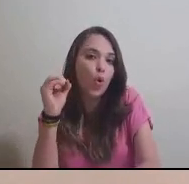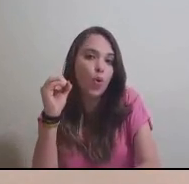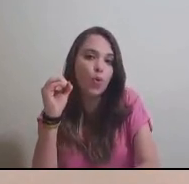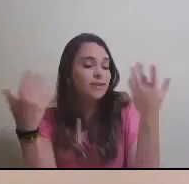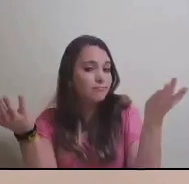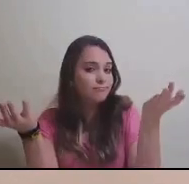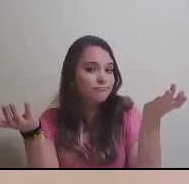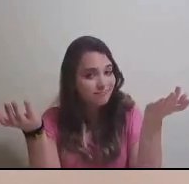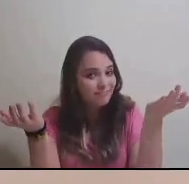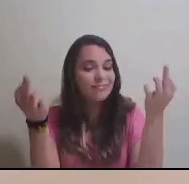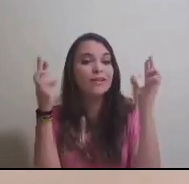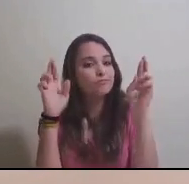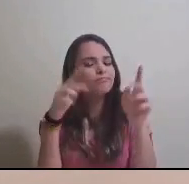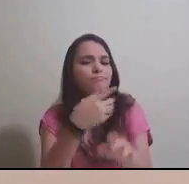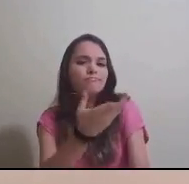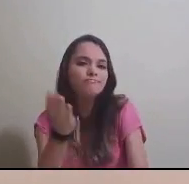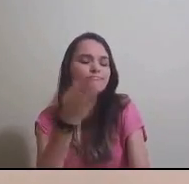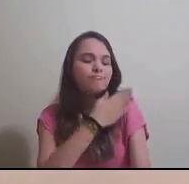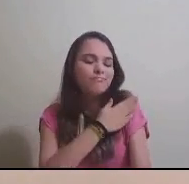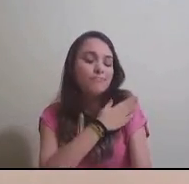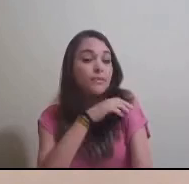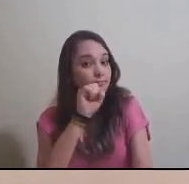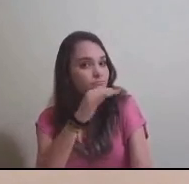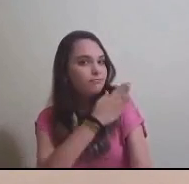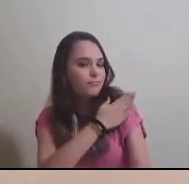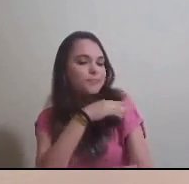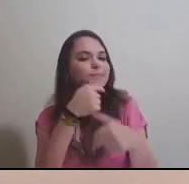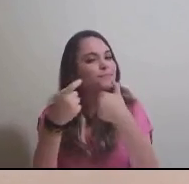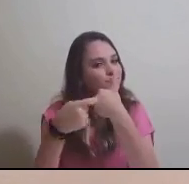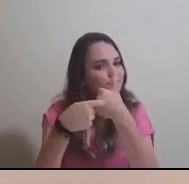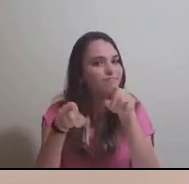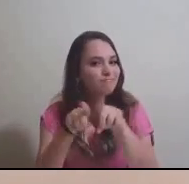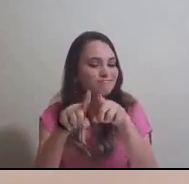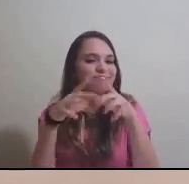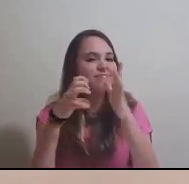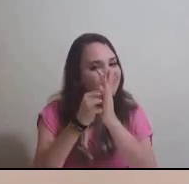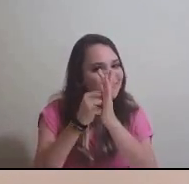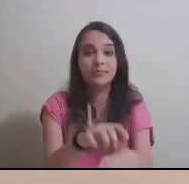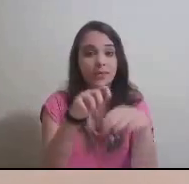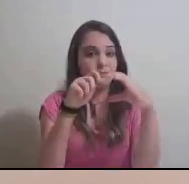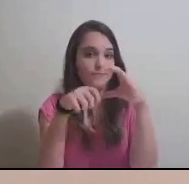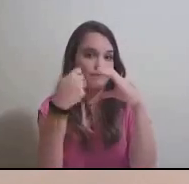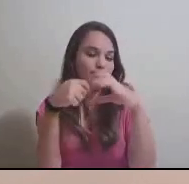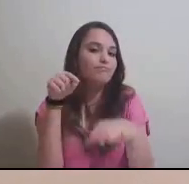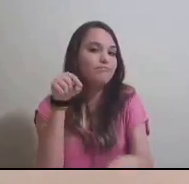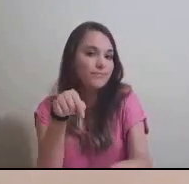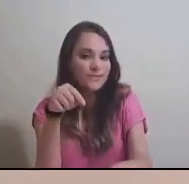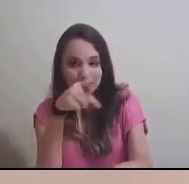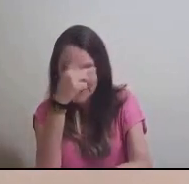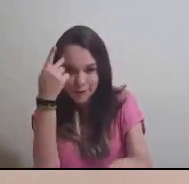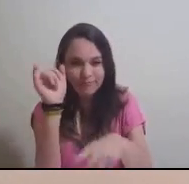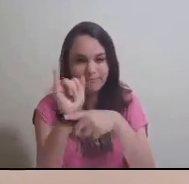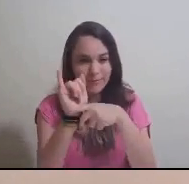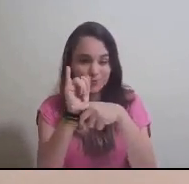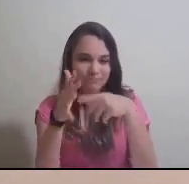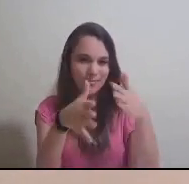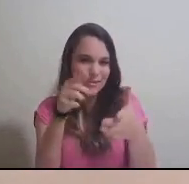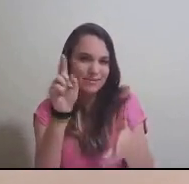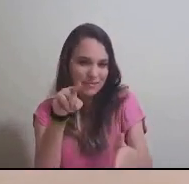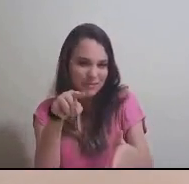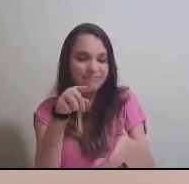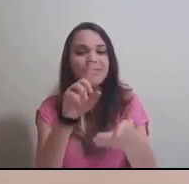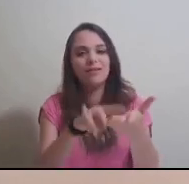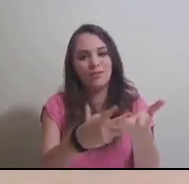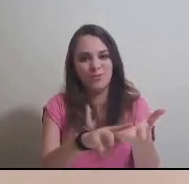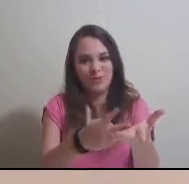tenham gostado. Se gostaram do vídeo, cliquem aqui no joinha, se inscrevam no canal. Esse vídeo está sendo traduzido para Libras pela galera do canal É Libras.